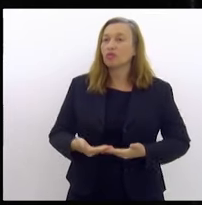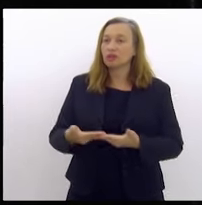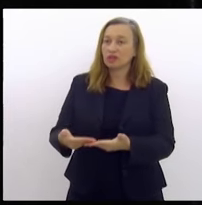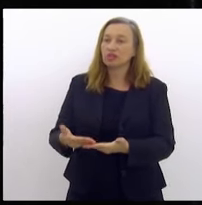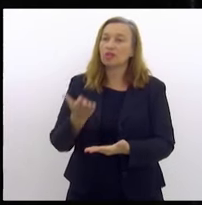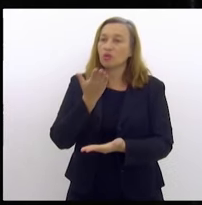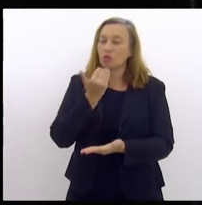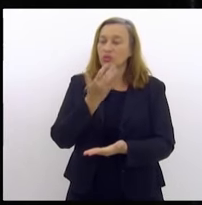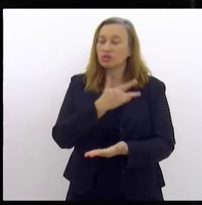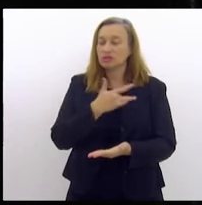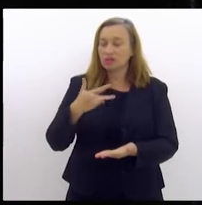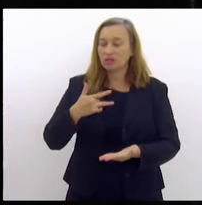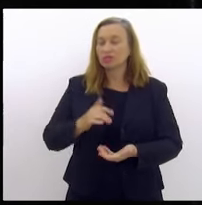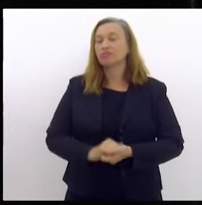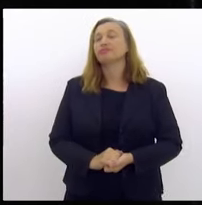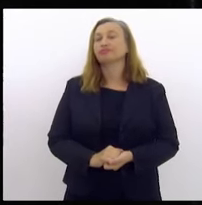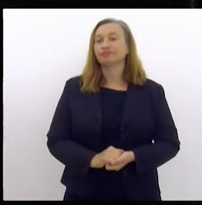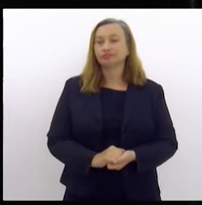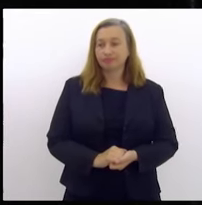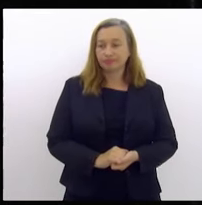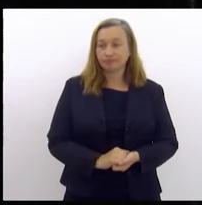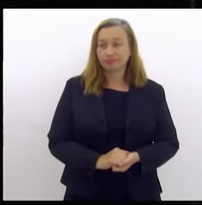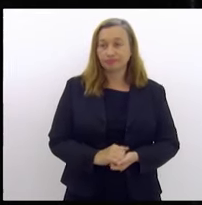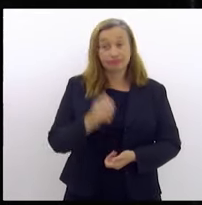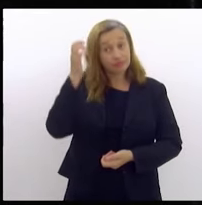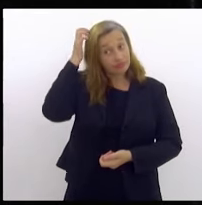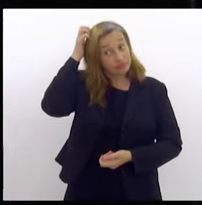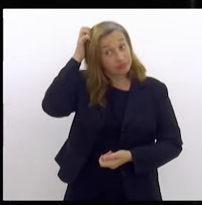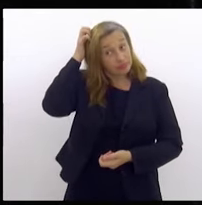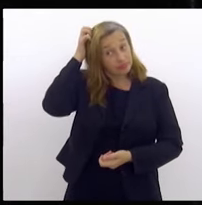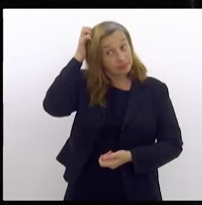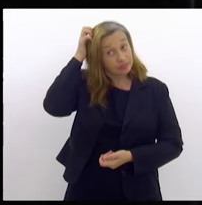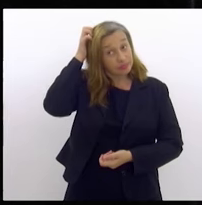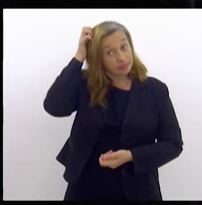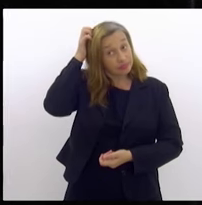um alimento muito melhor para a mesa dos trabalhadores.